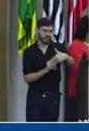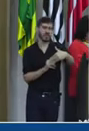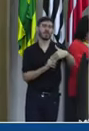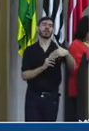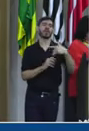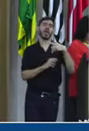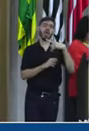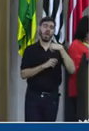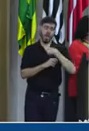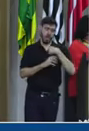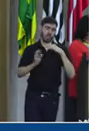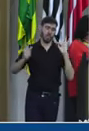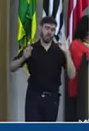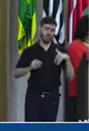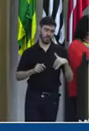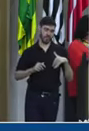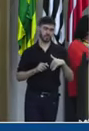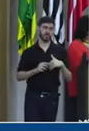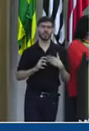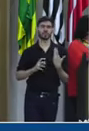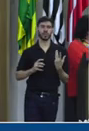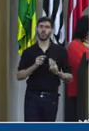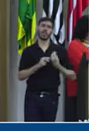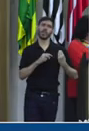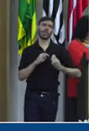eu encerro